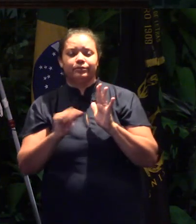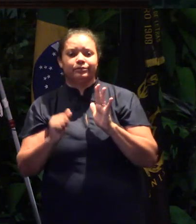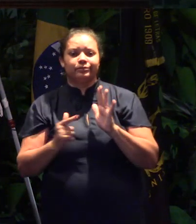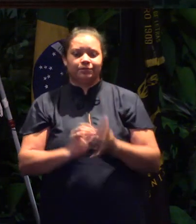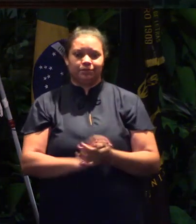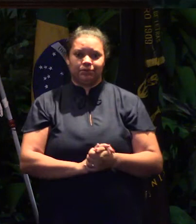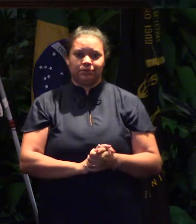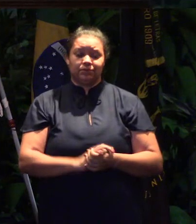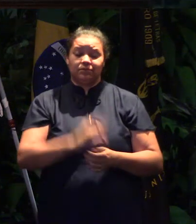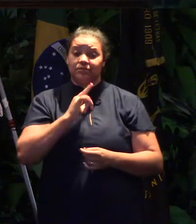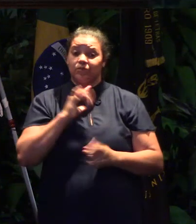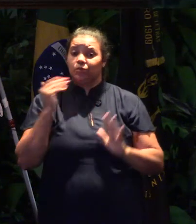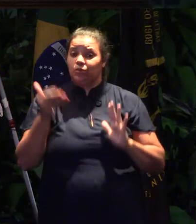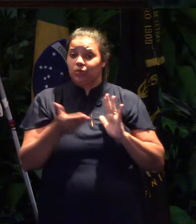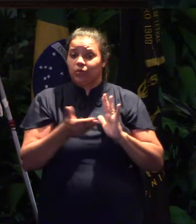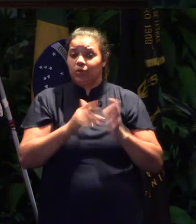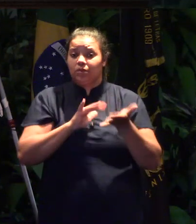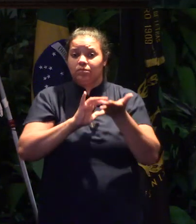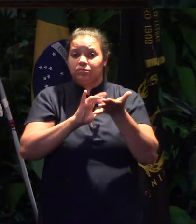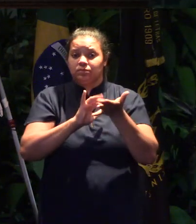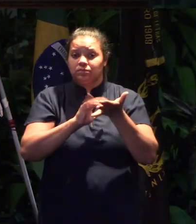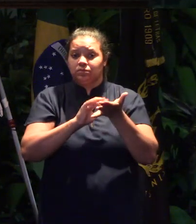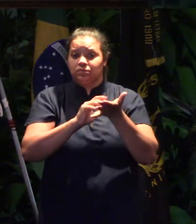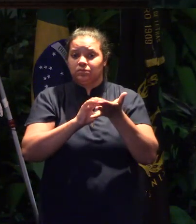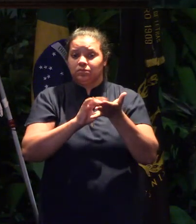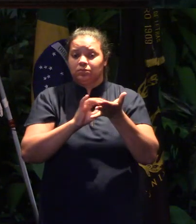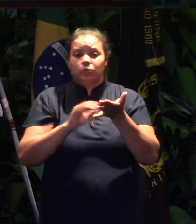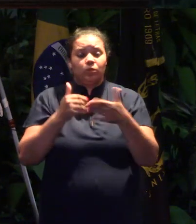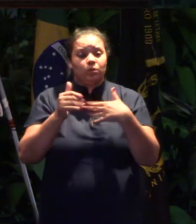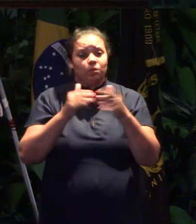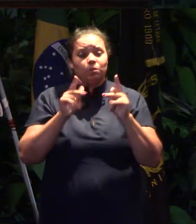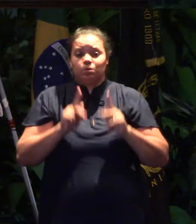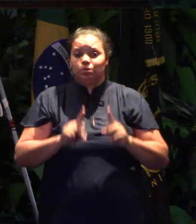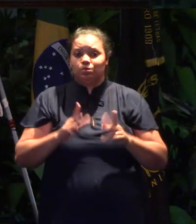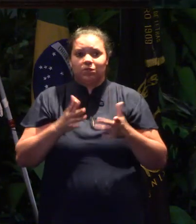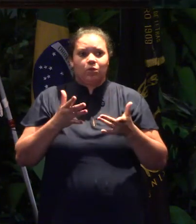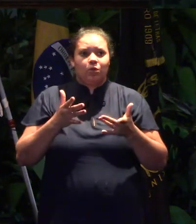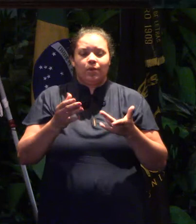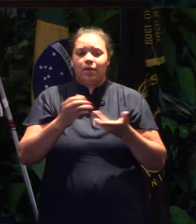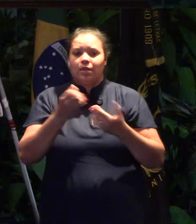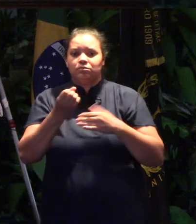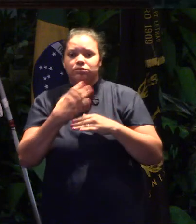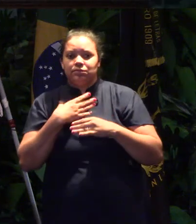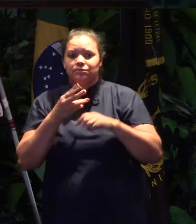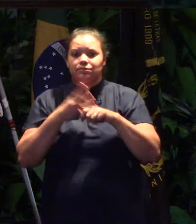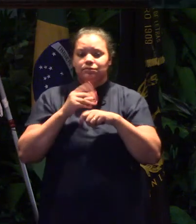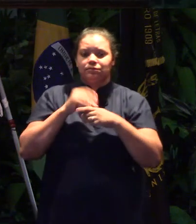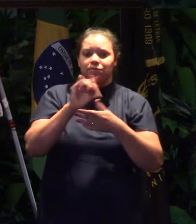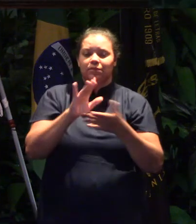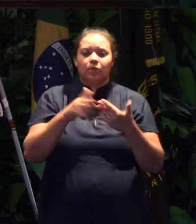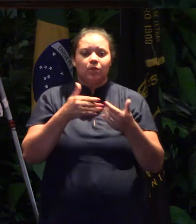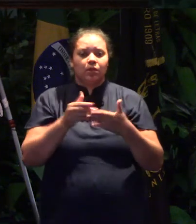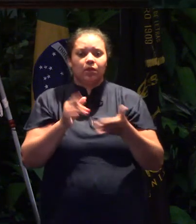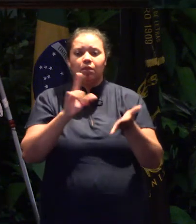Aí tem tudo aqui. Eu digito, todo lugar que eu tocar o meu dedo na